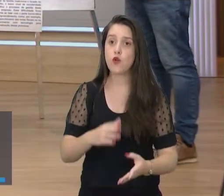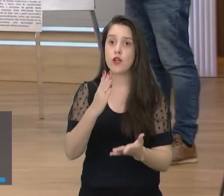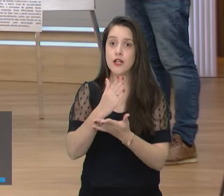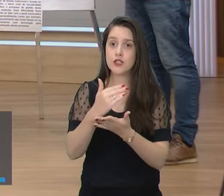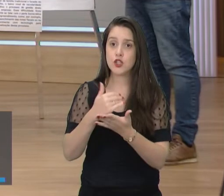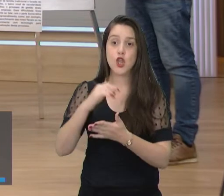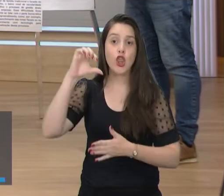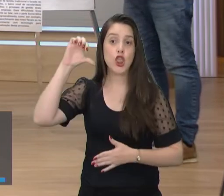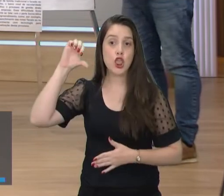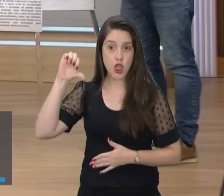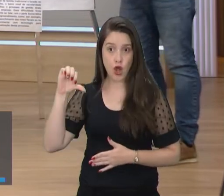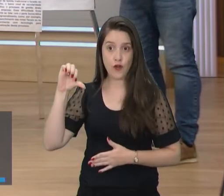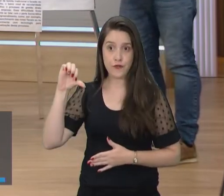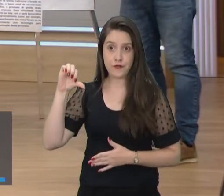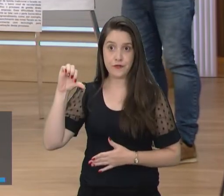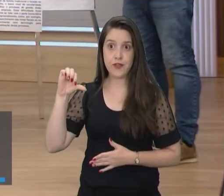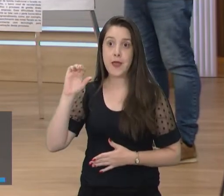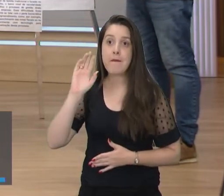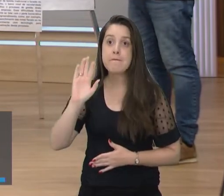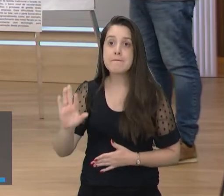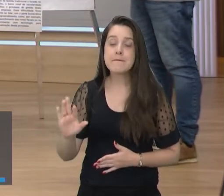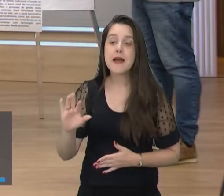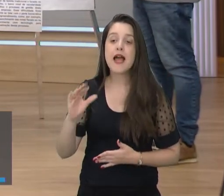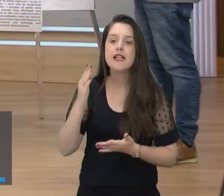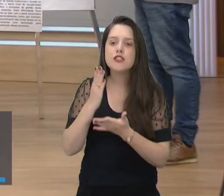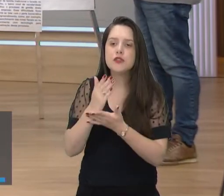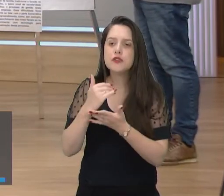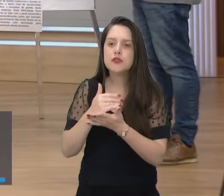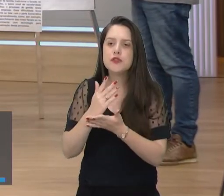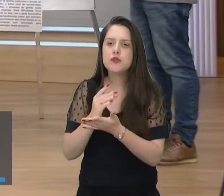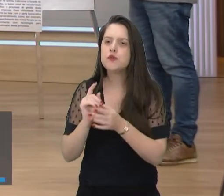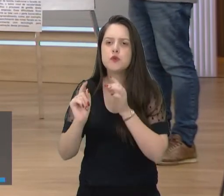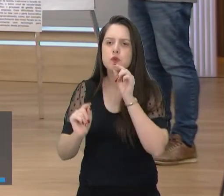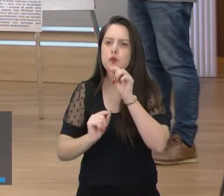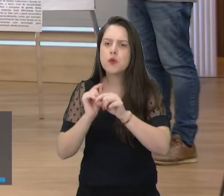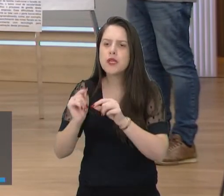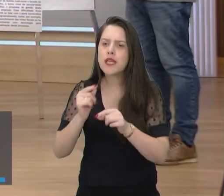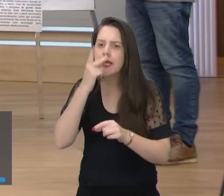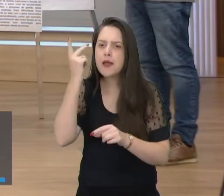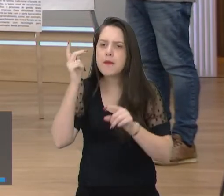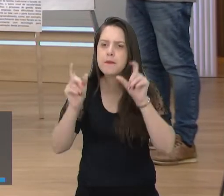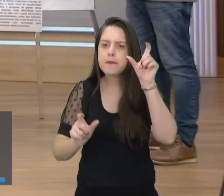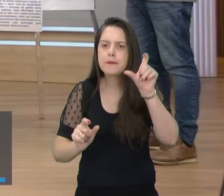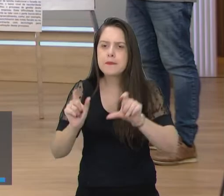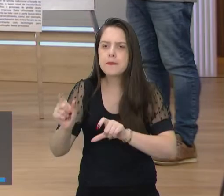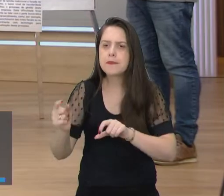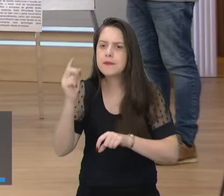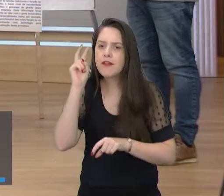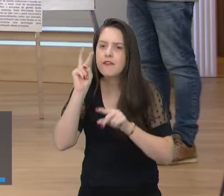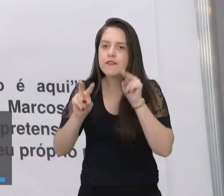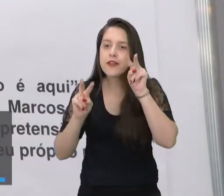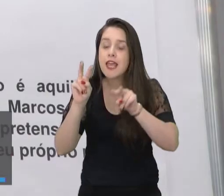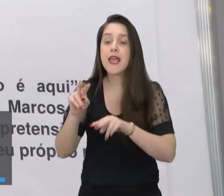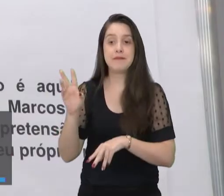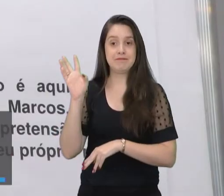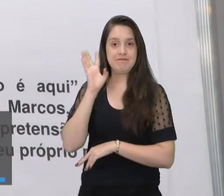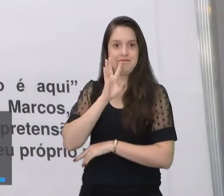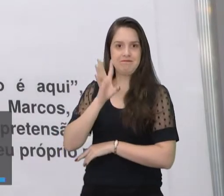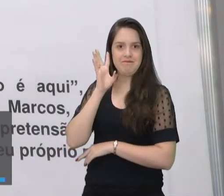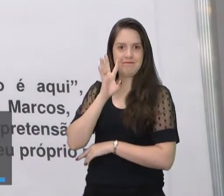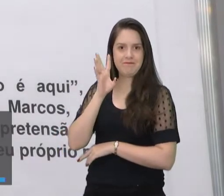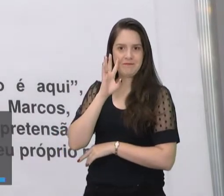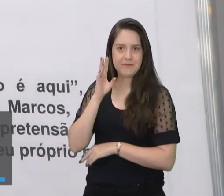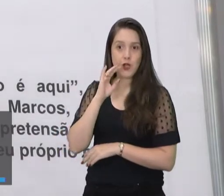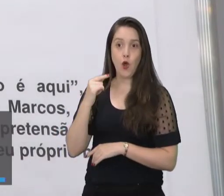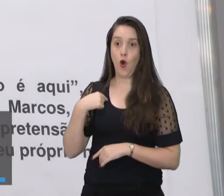9 partes. Não sei se é possível aproximar. Se for possível aproximar um pouquinho para o pessoal ler esse texto, seria muito bacana. Vamos ver se dá.